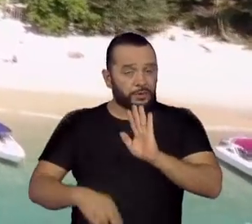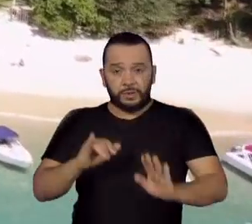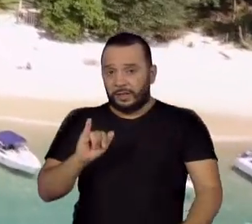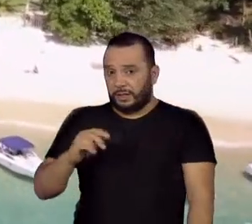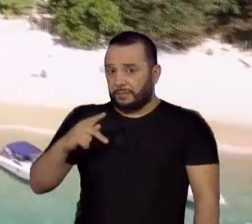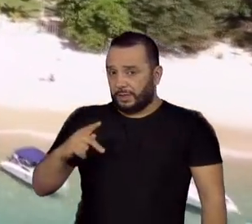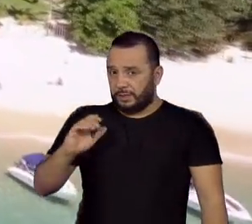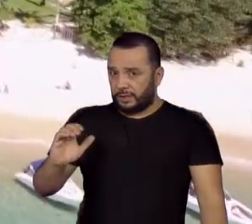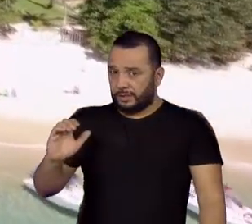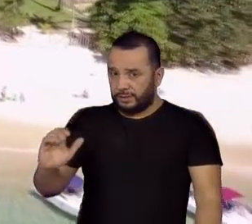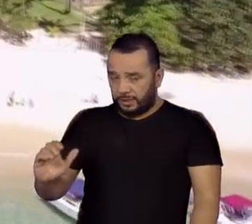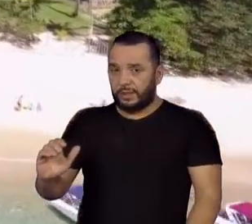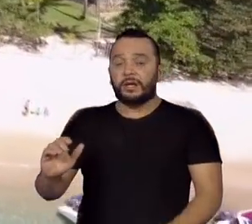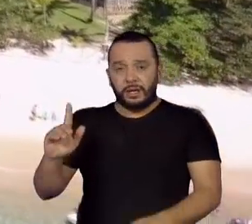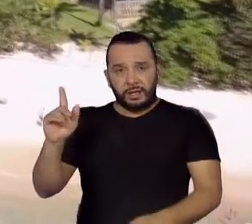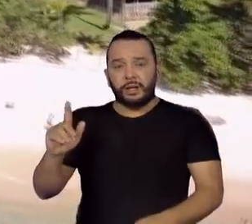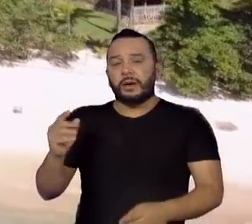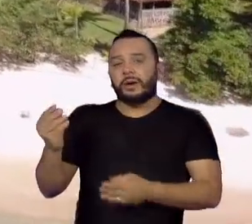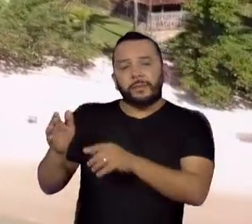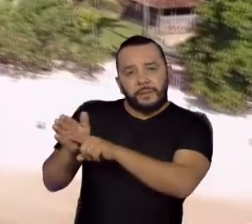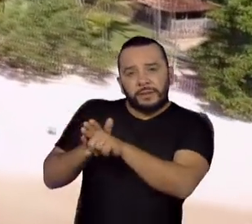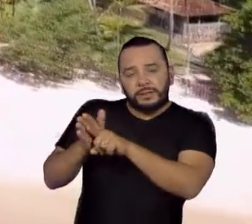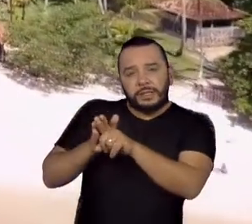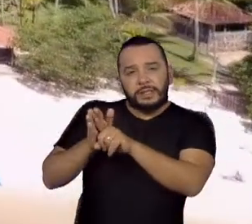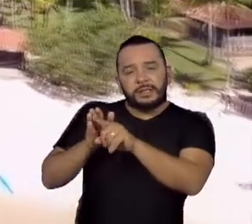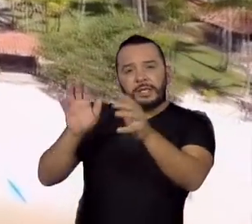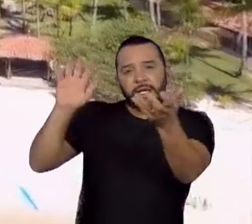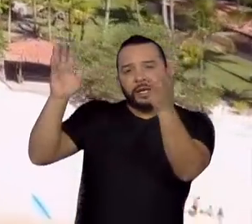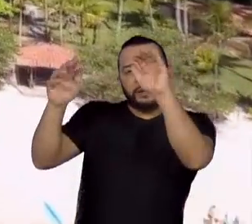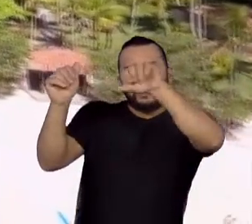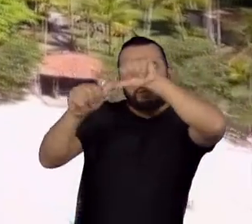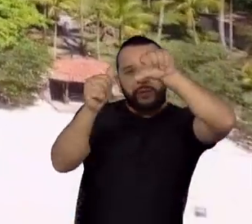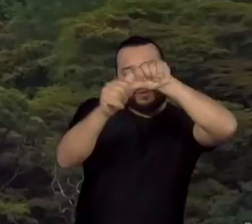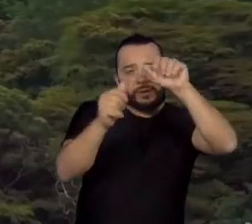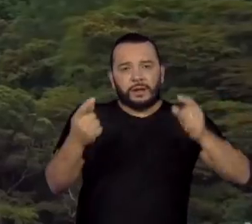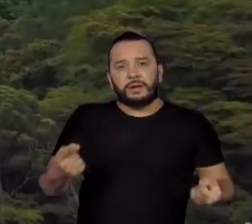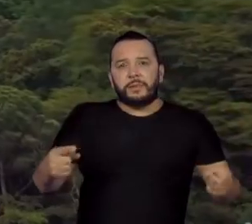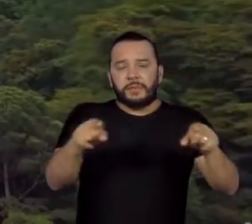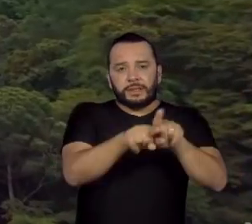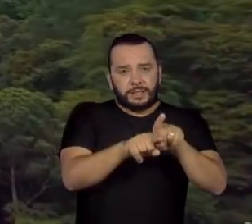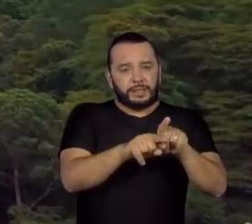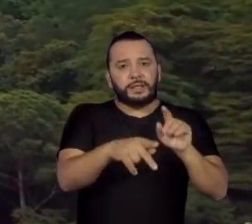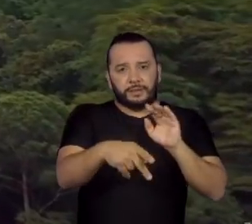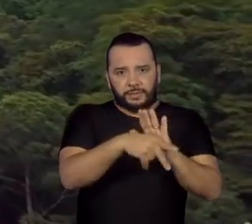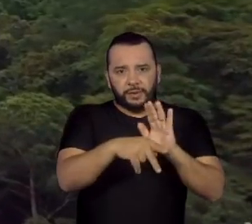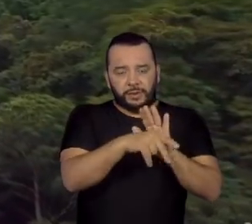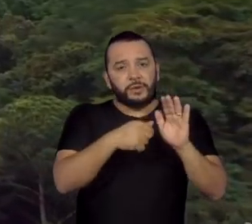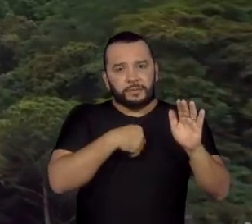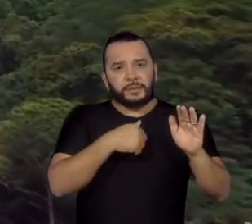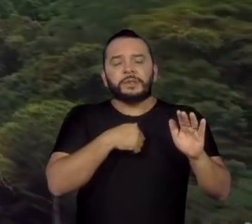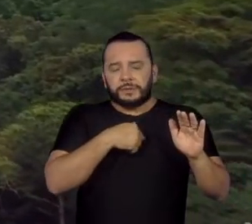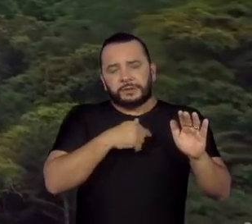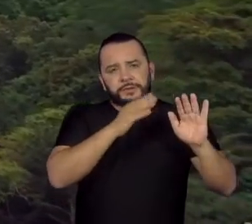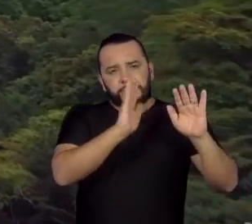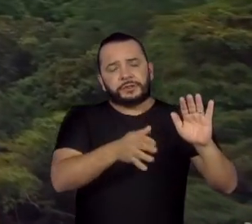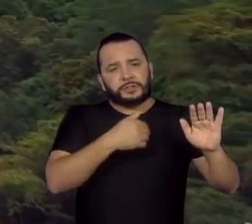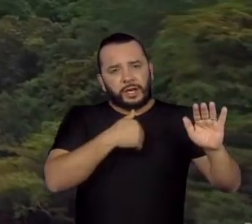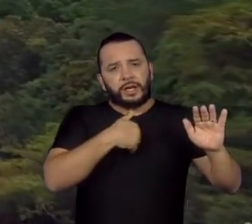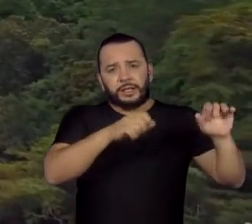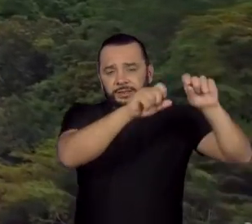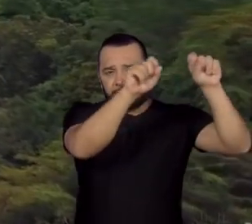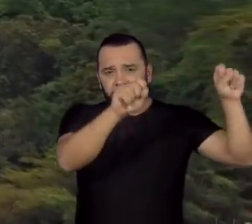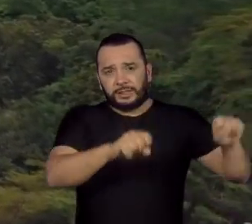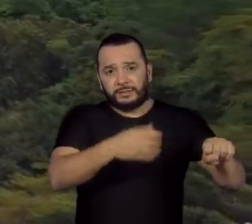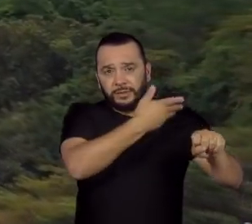painel intergovernamental de mudanças climáticas, em parceria com a Plataforma Intergovernamental de Biodiversidade